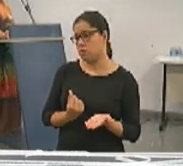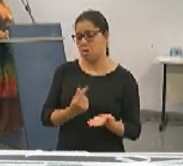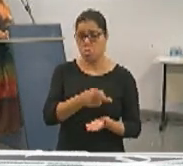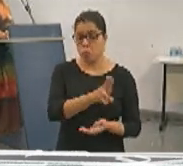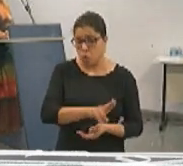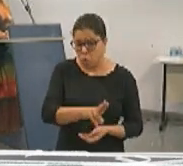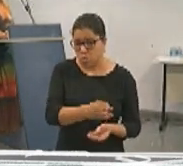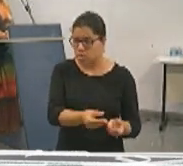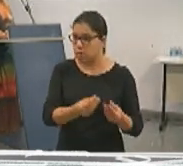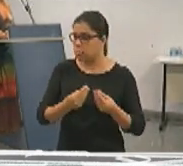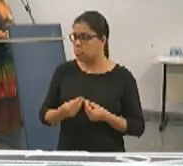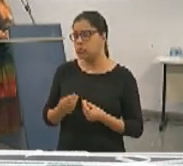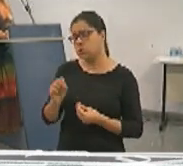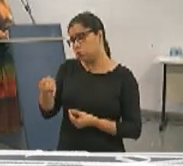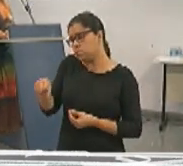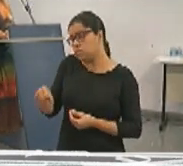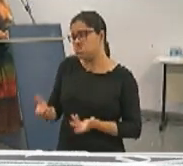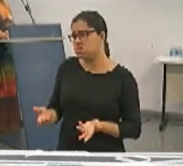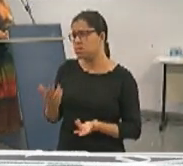o professor,